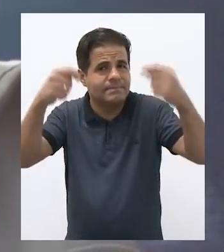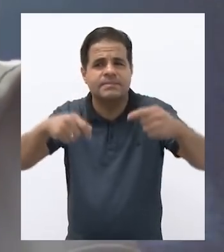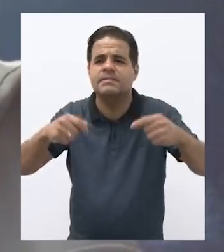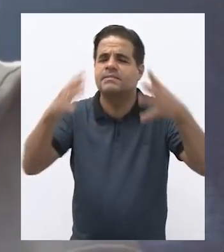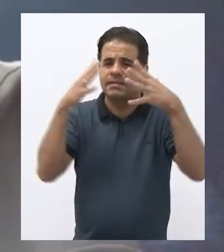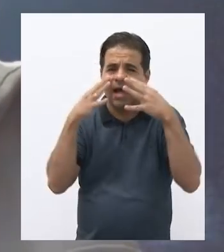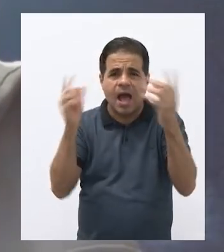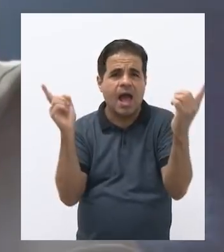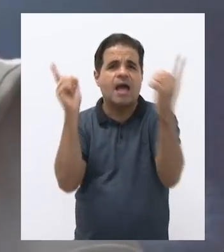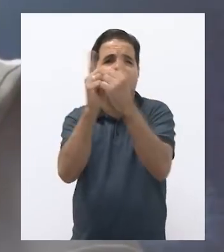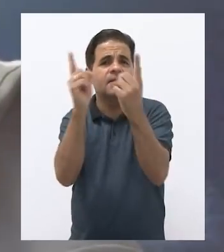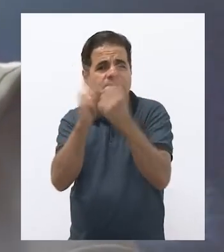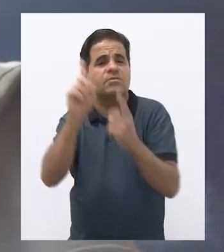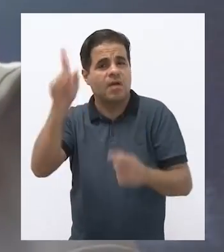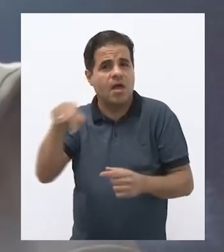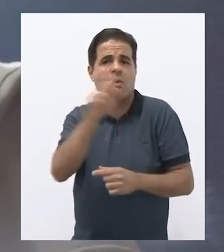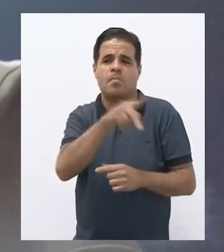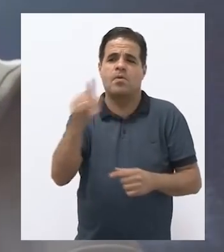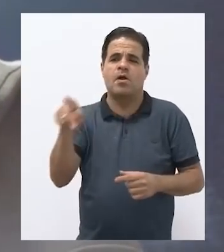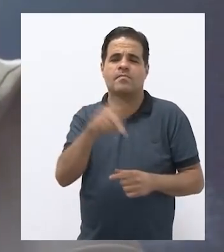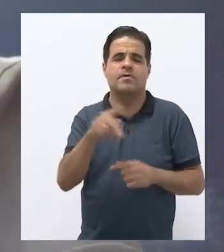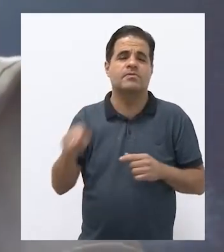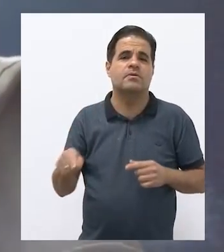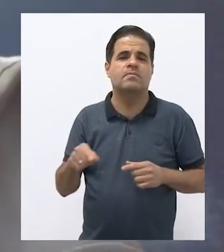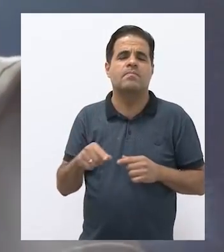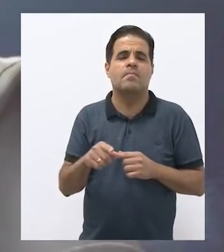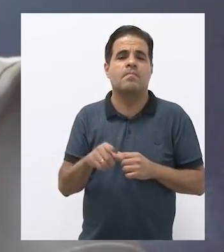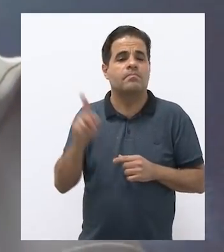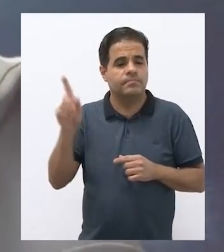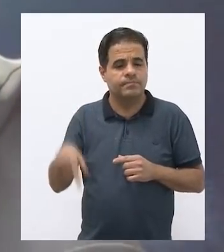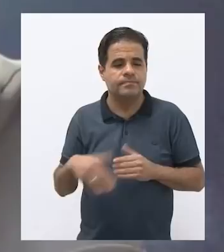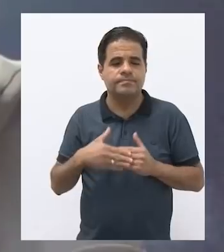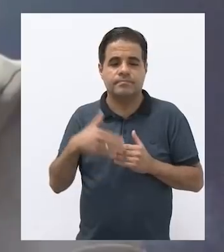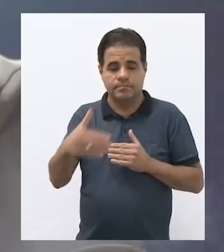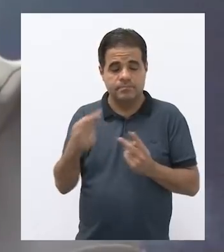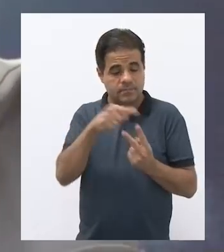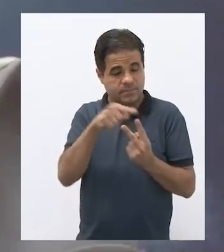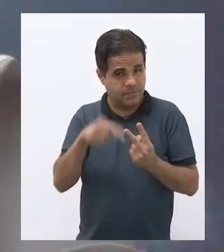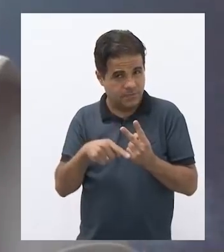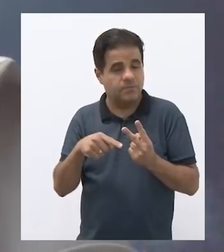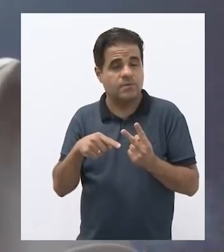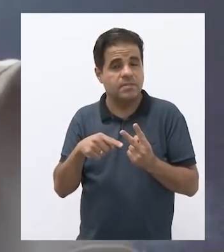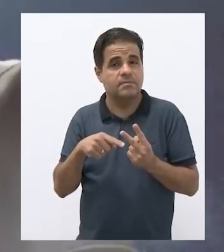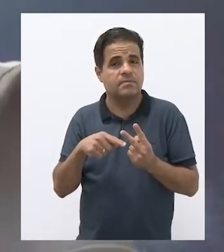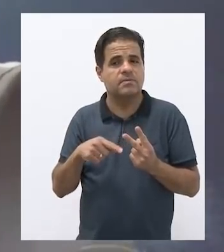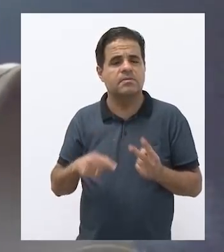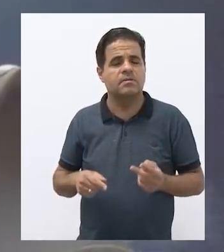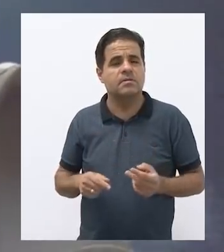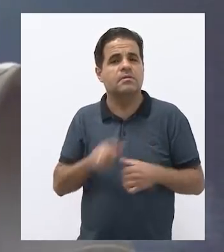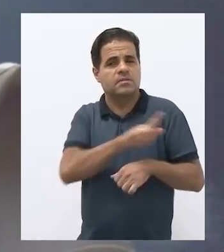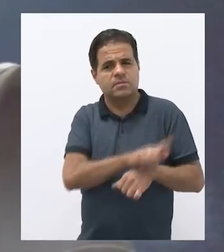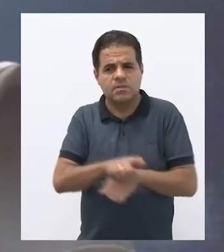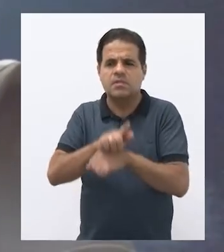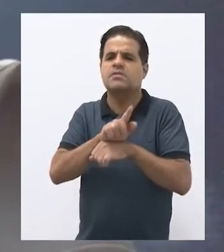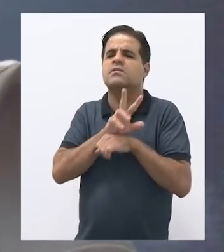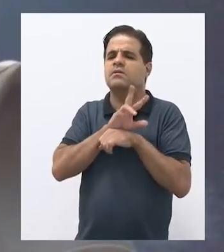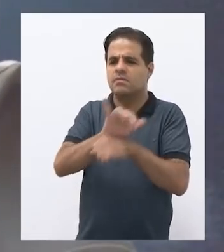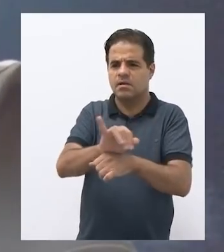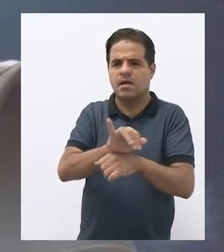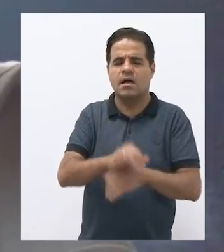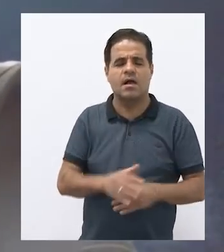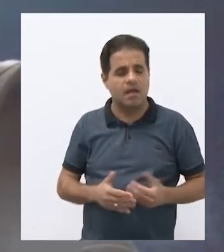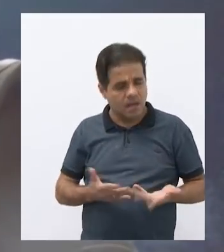bem atendido ali, que é o professor. Então, esses dois agentes aí vão ser